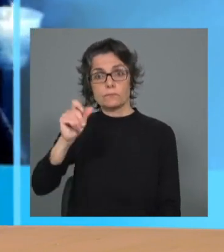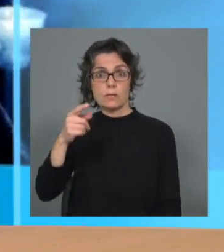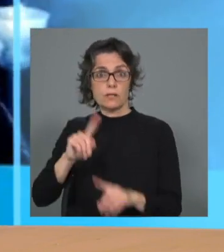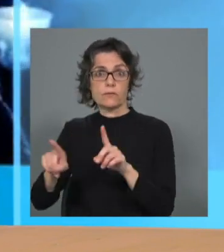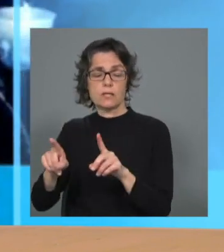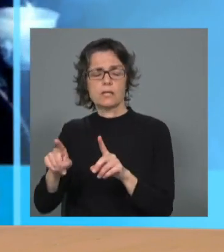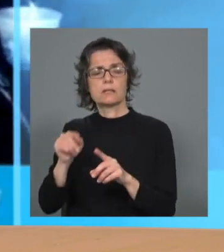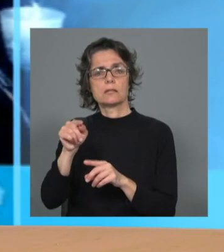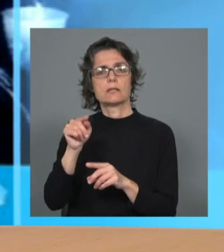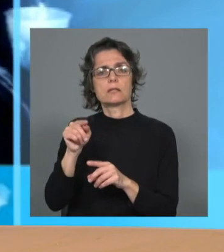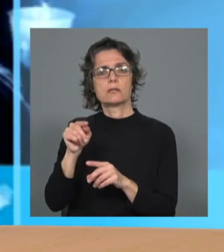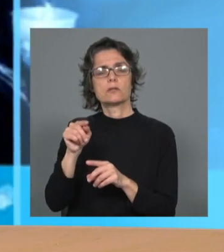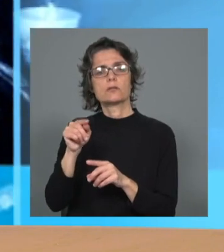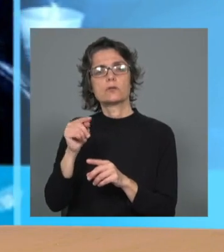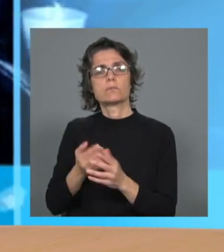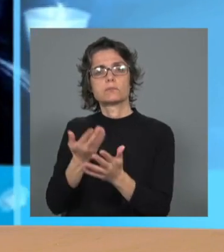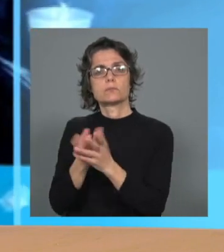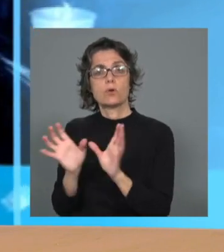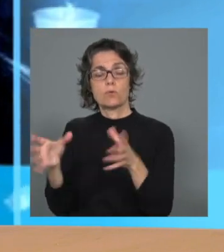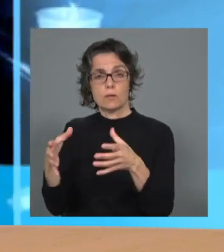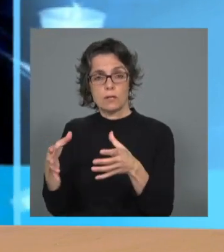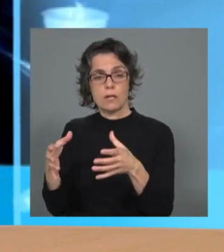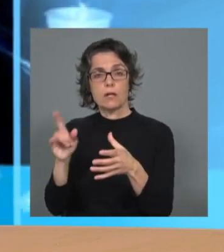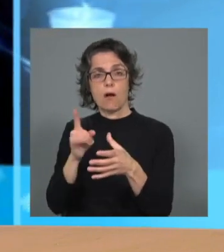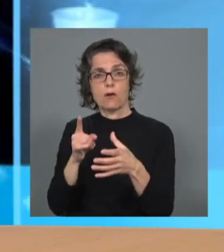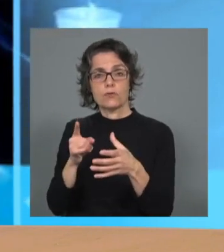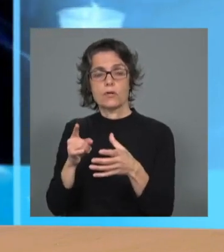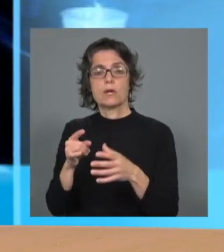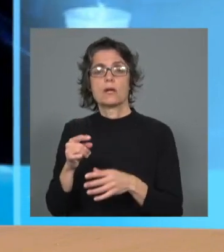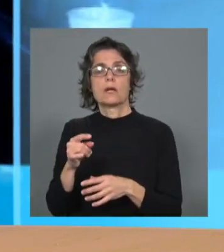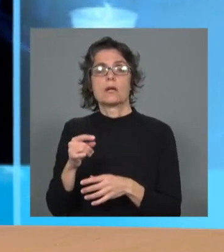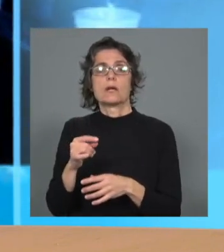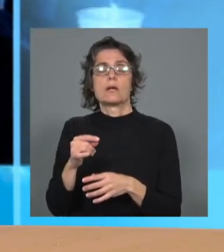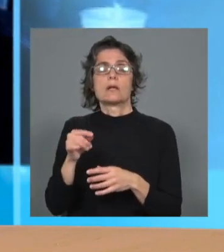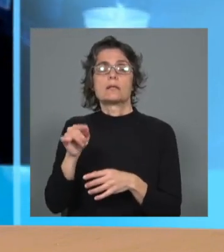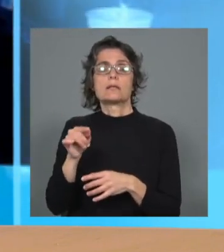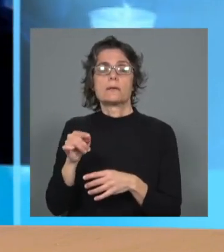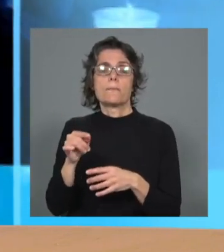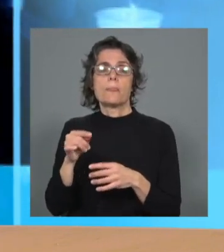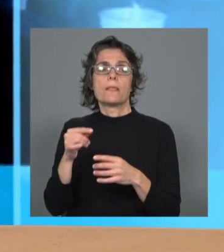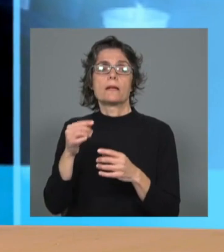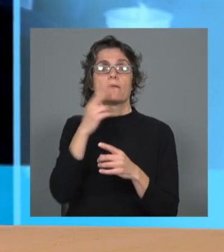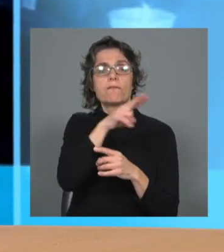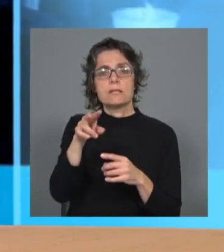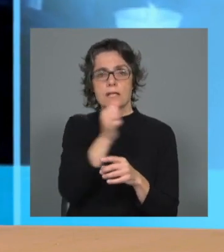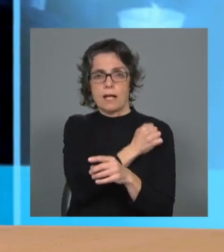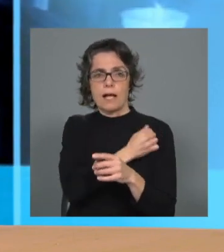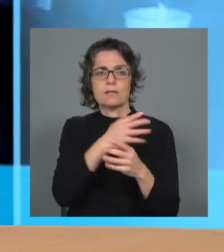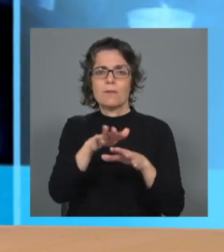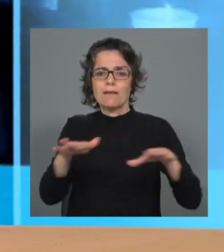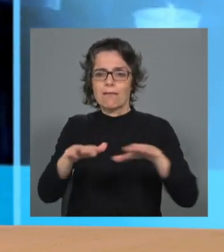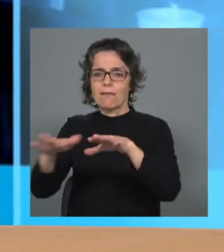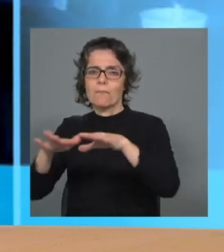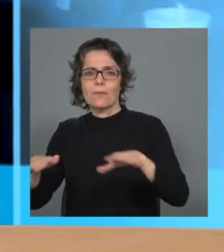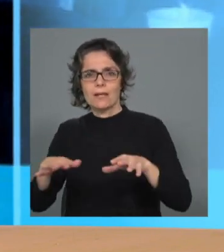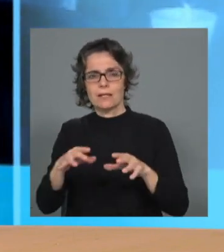uma proposta à comunidade que fossem a casa uns dos outros e não pusessem nada na mesa. E no final, aquilo que queriam